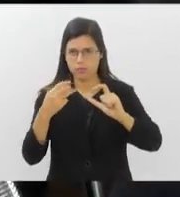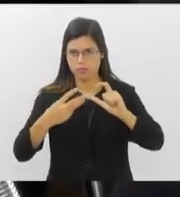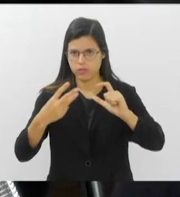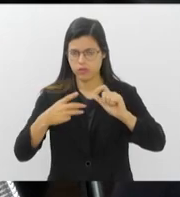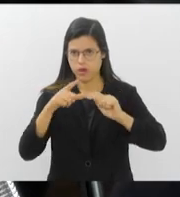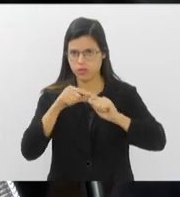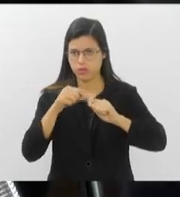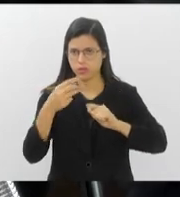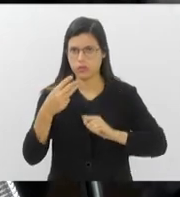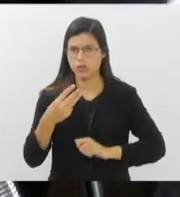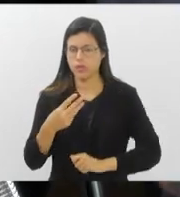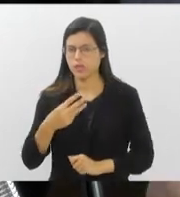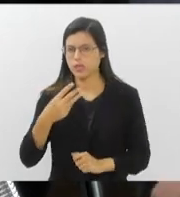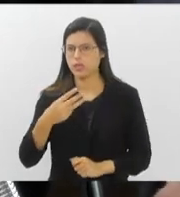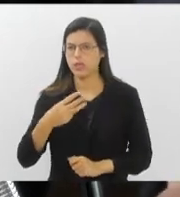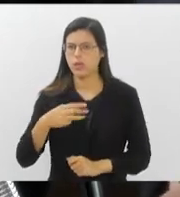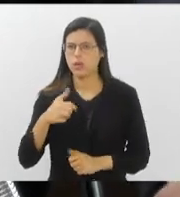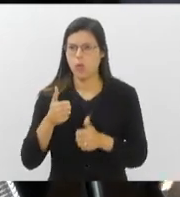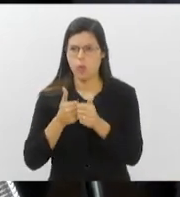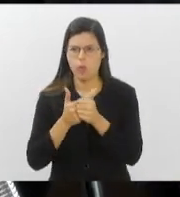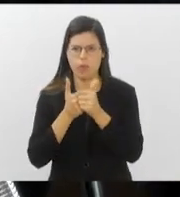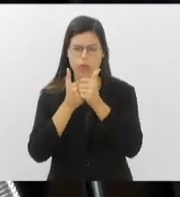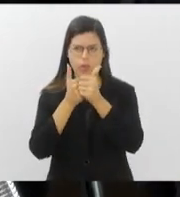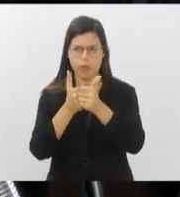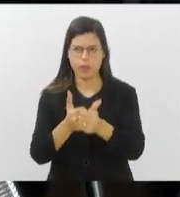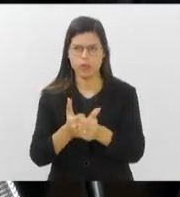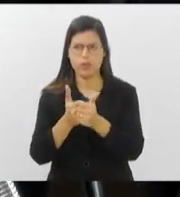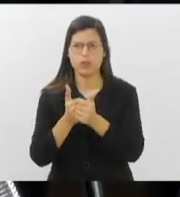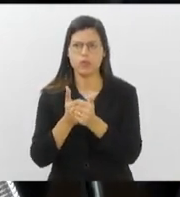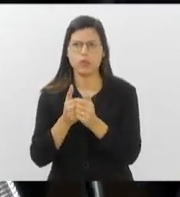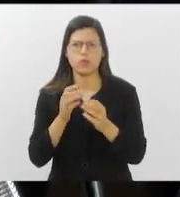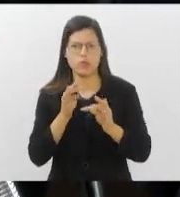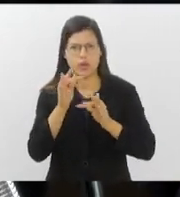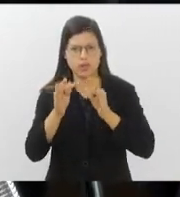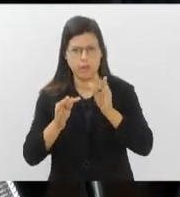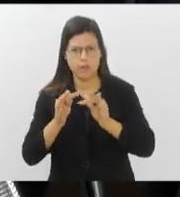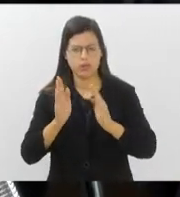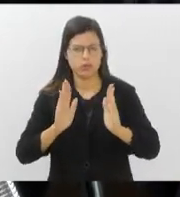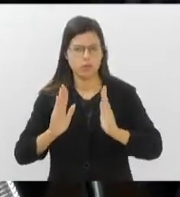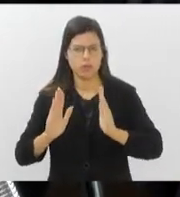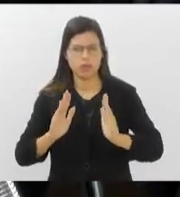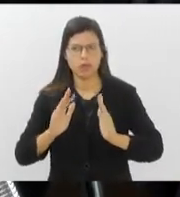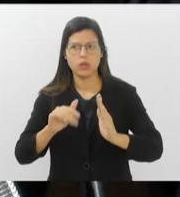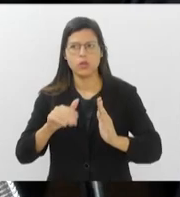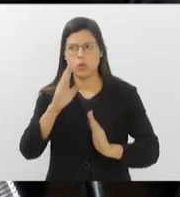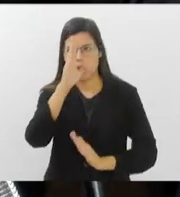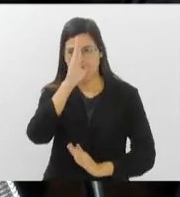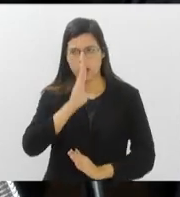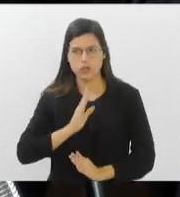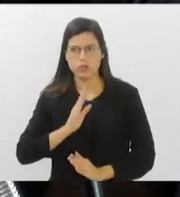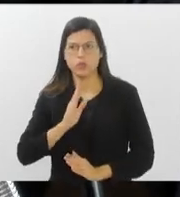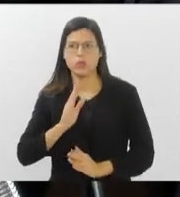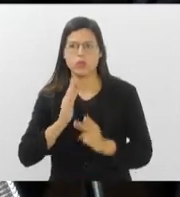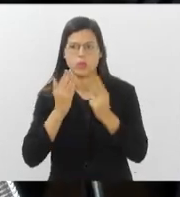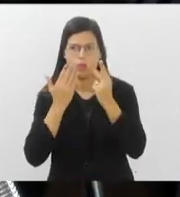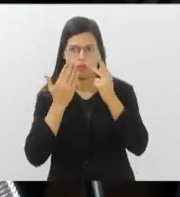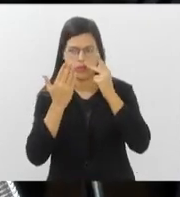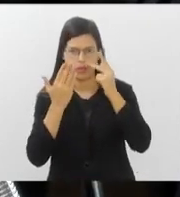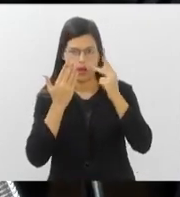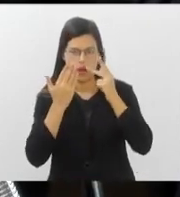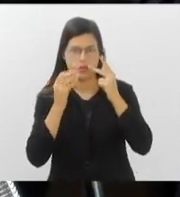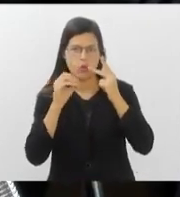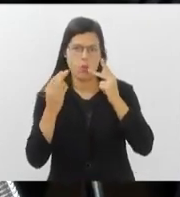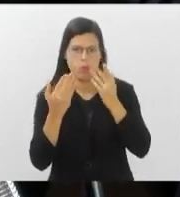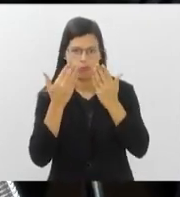que o acompanhamento durante a fase de tratamento deve ser feito de forma gratuita por psiquiatra ou psicólogo.